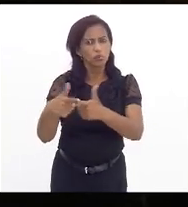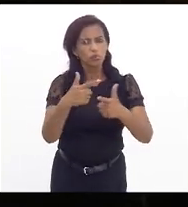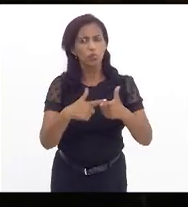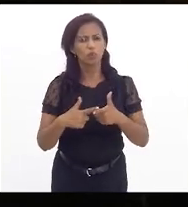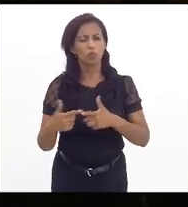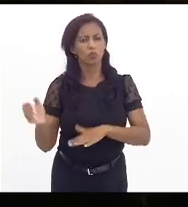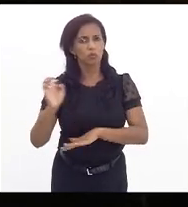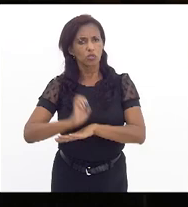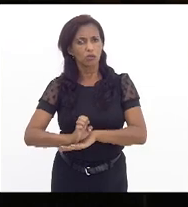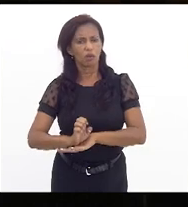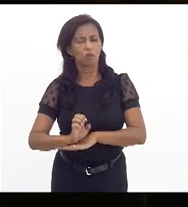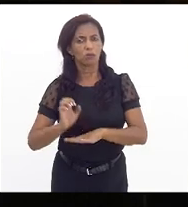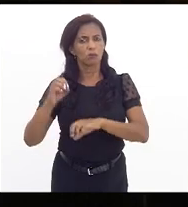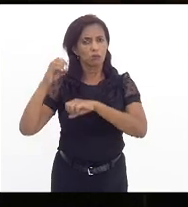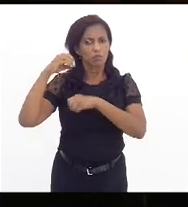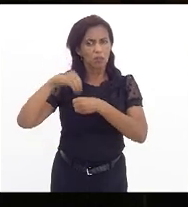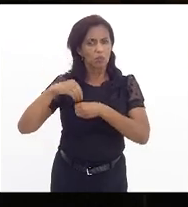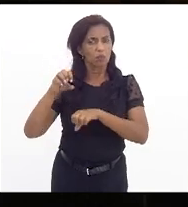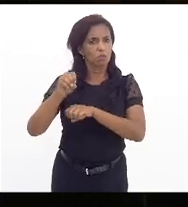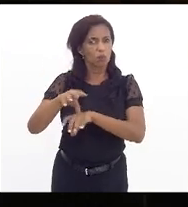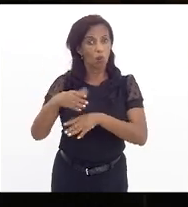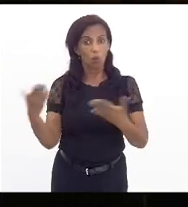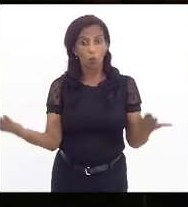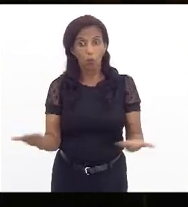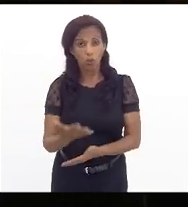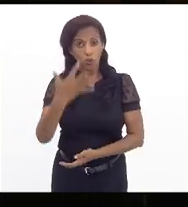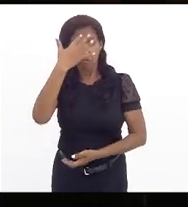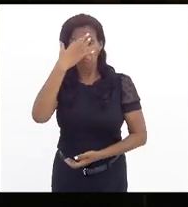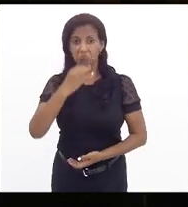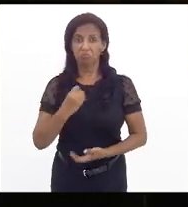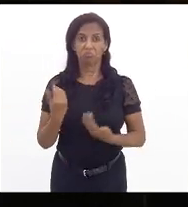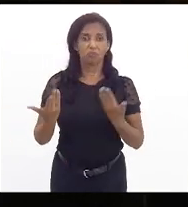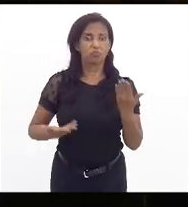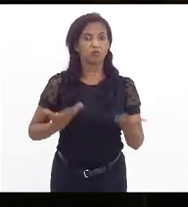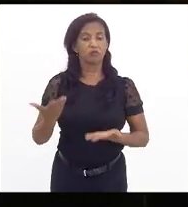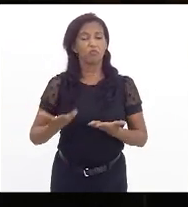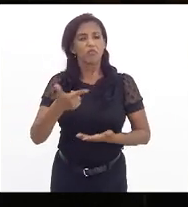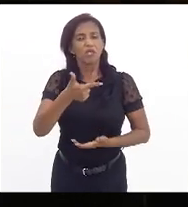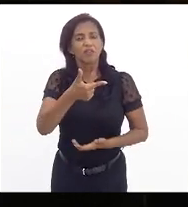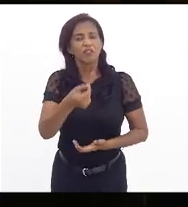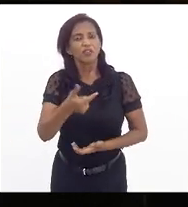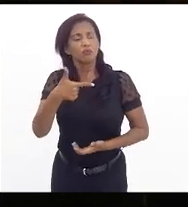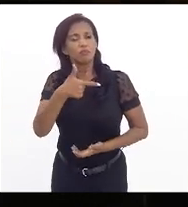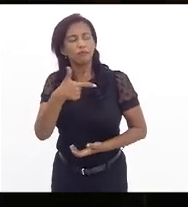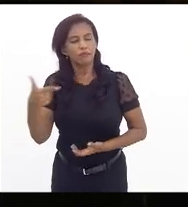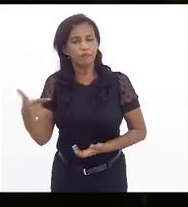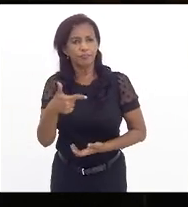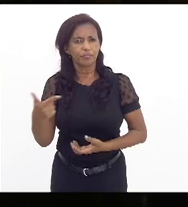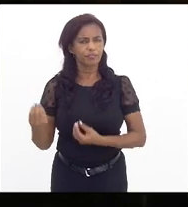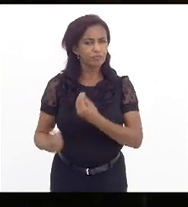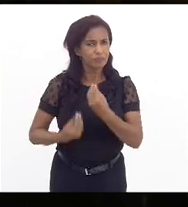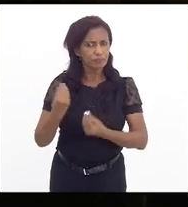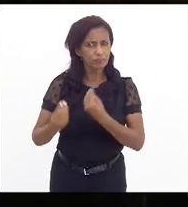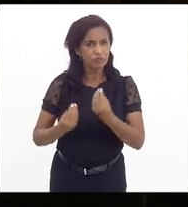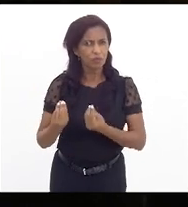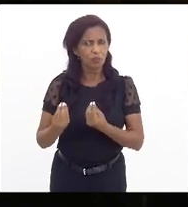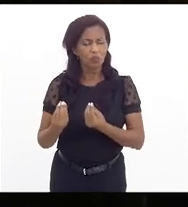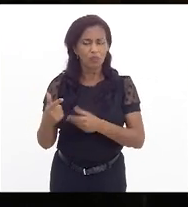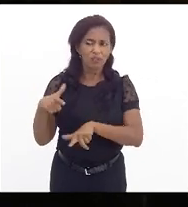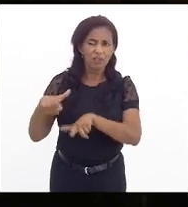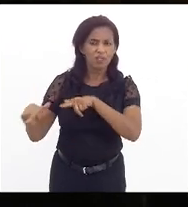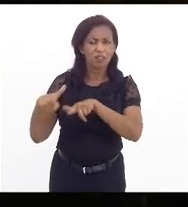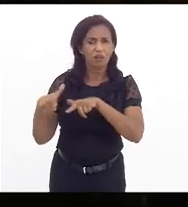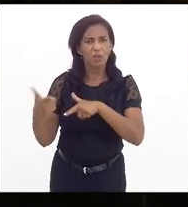Janeiro. Hoje, quando a gente ainda não sabe, em 2022, como é que vai ter sido